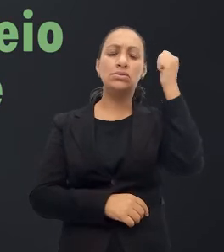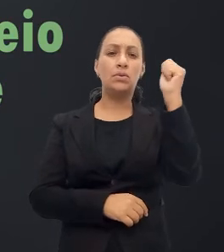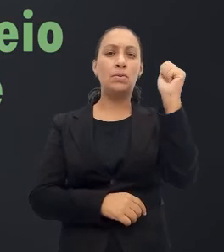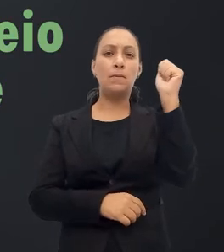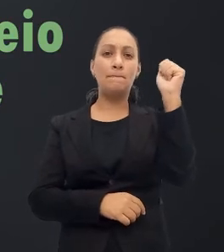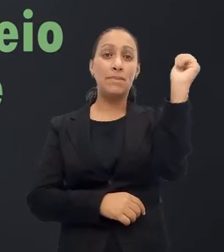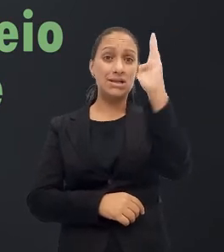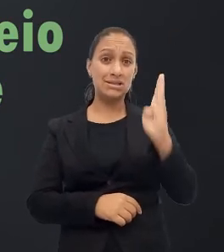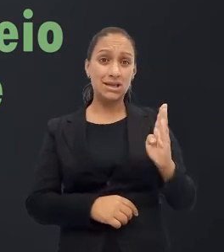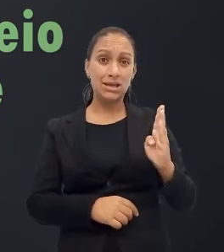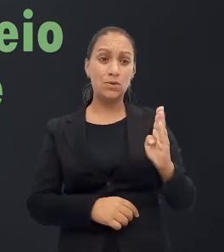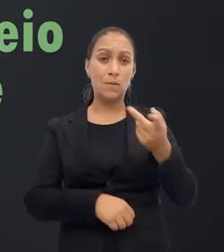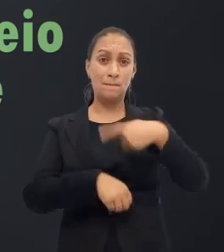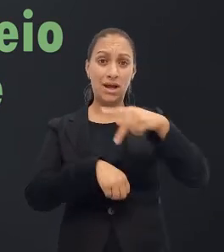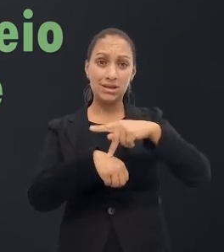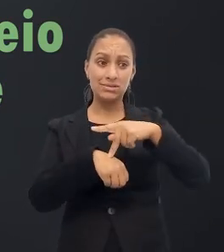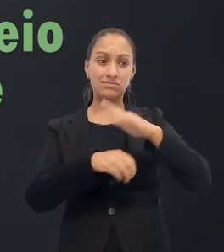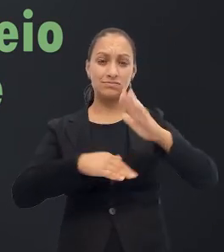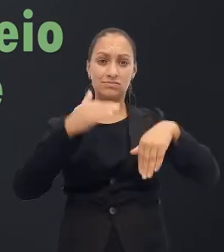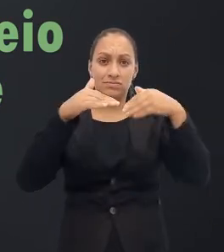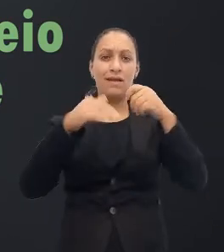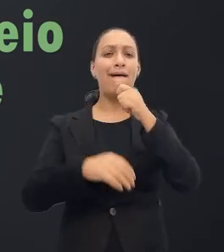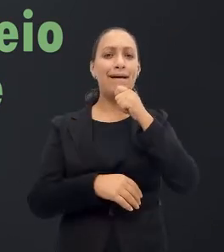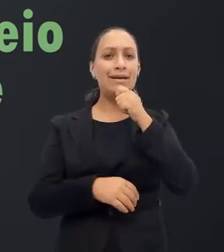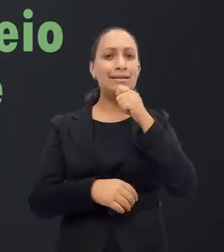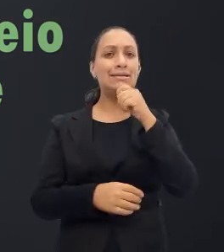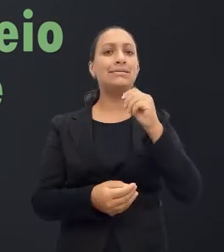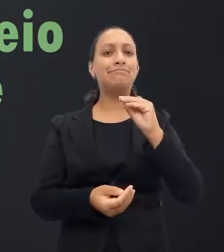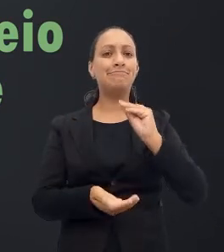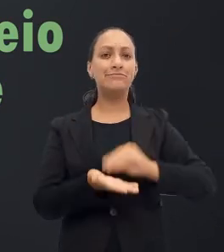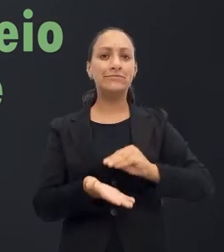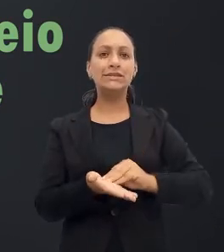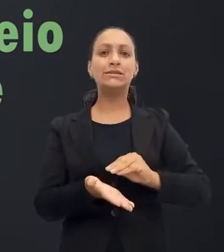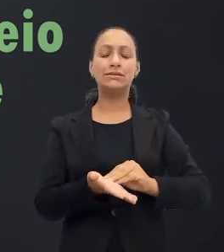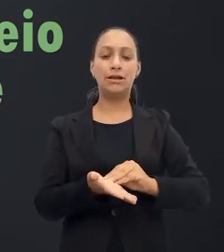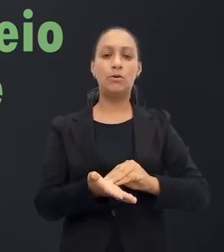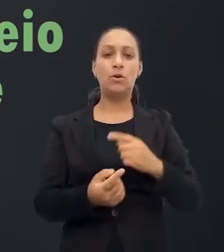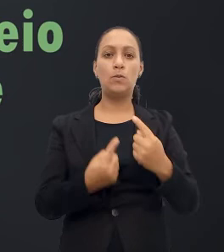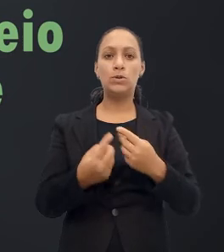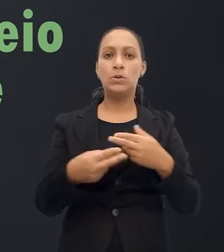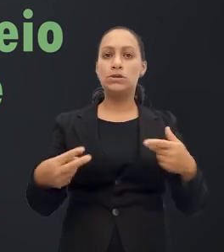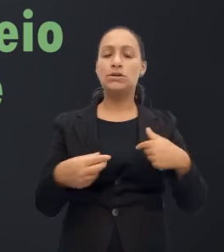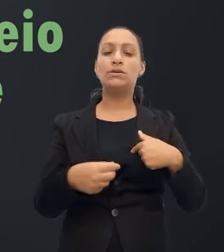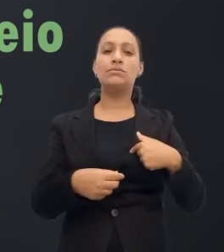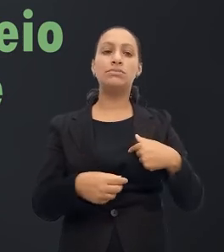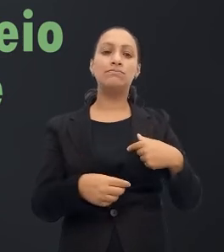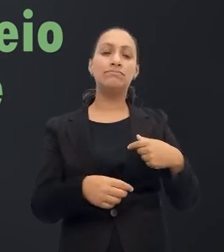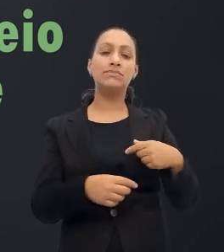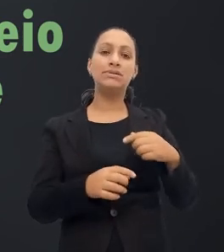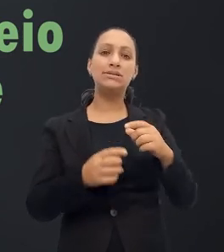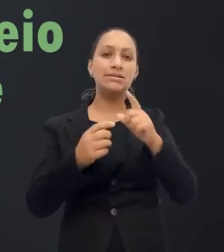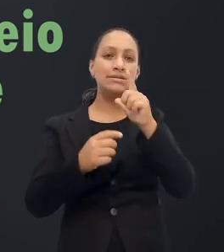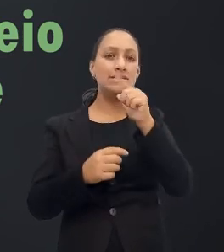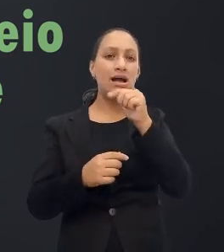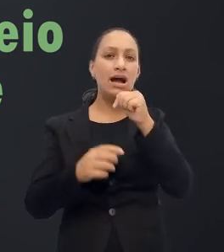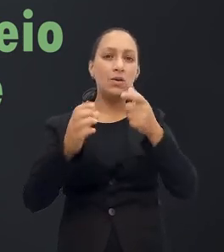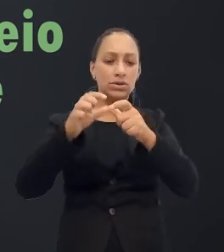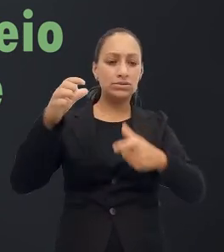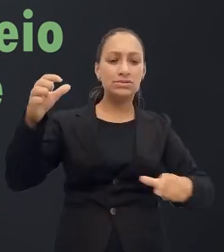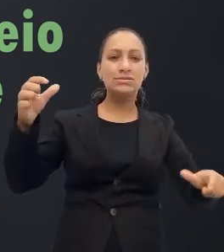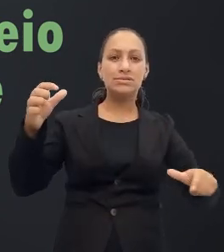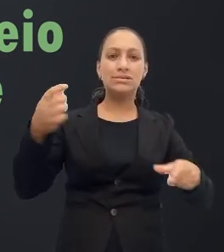em desenvolvimento, onde nós temos uma precariedade muito grande de coleta e tratamento de esgoto, né? Nós temos aí uma